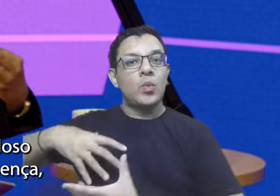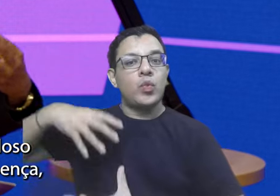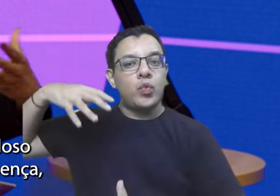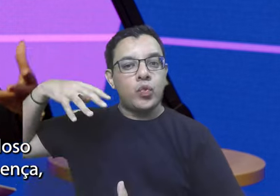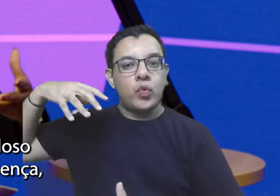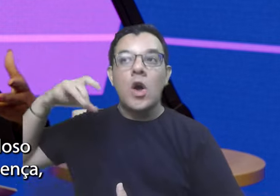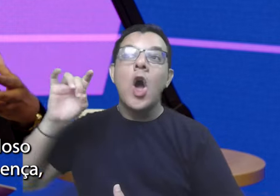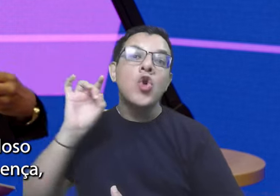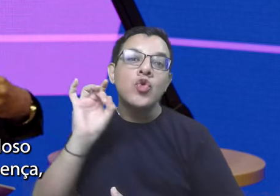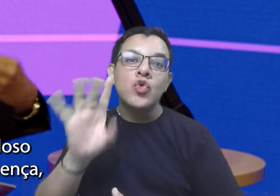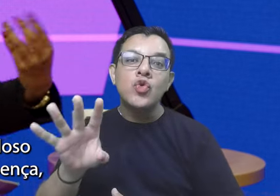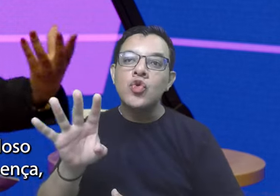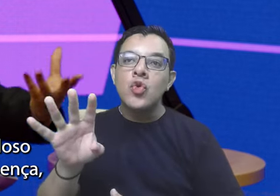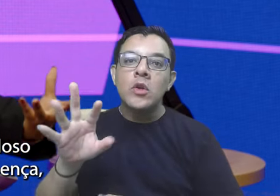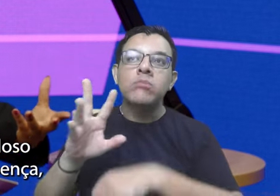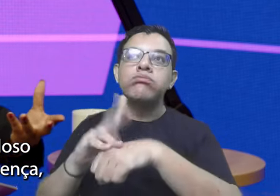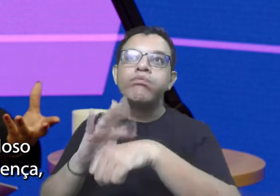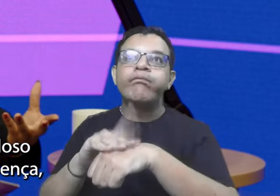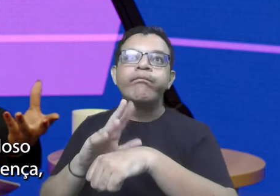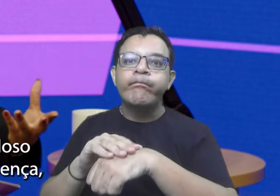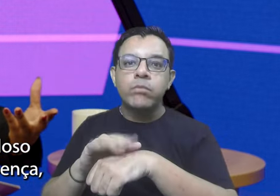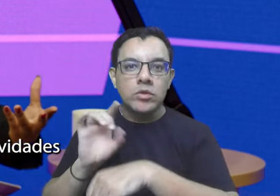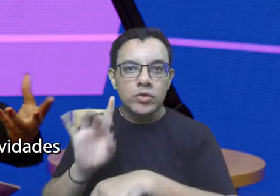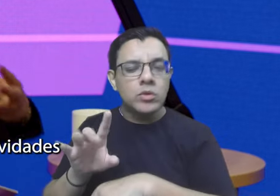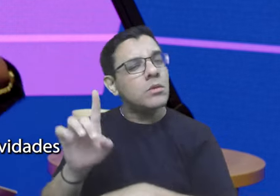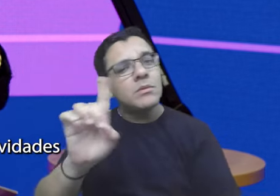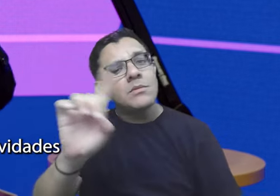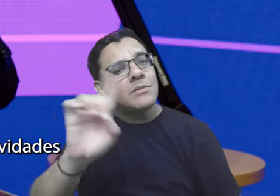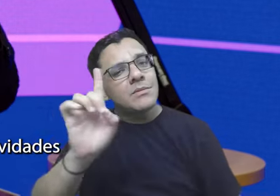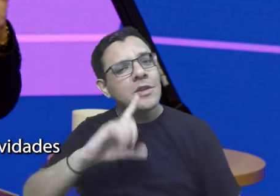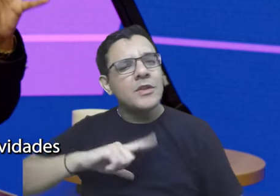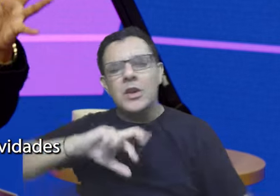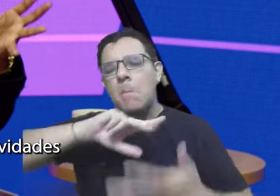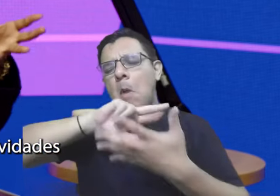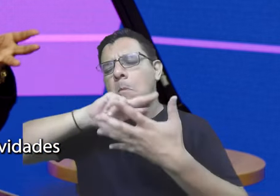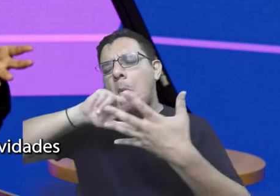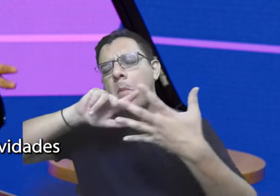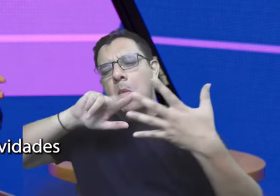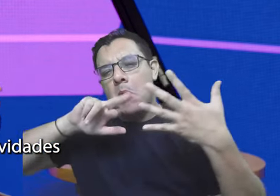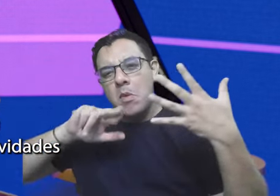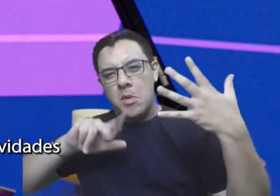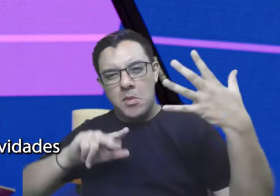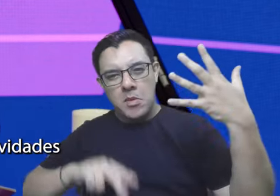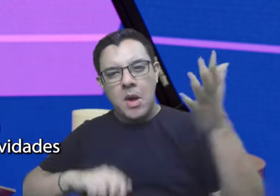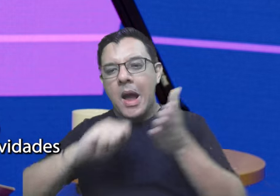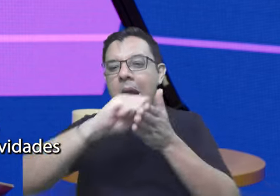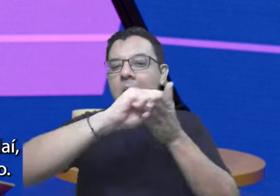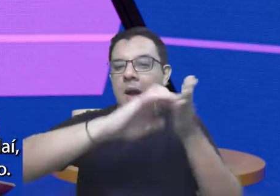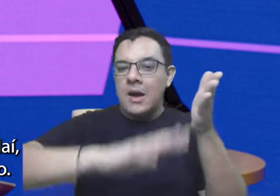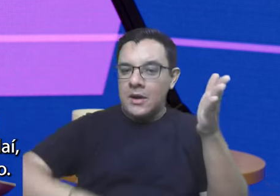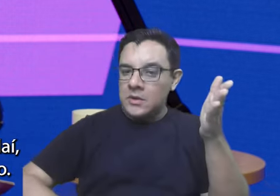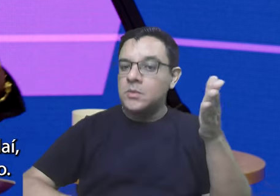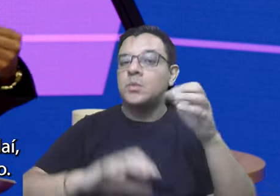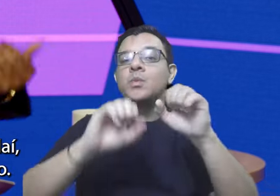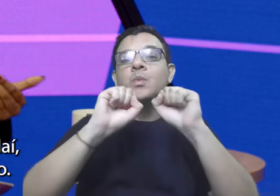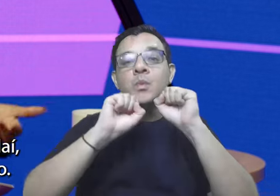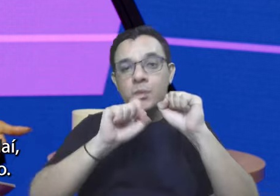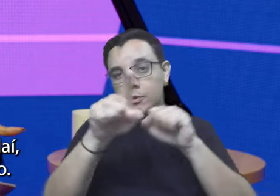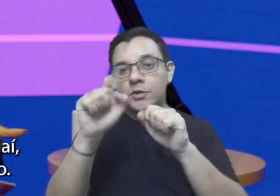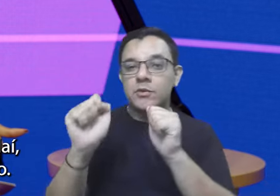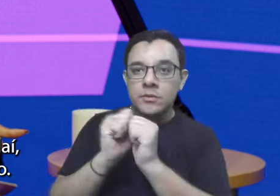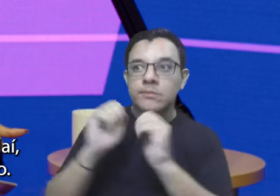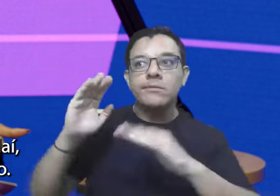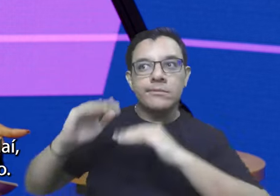é relação a questões de doença mas existem inúmeras outras atividades que você pode